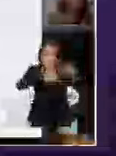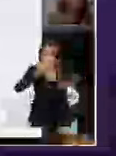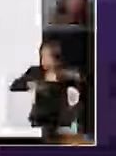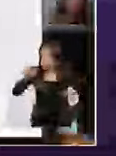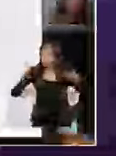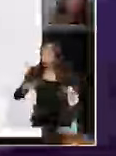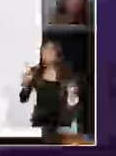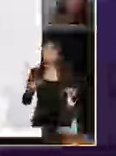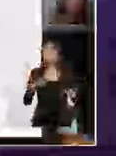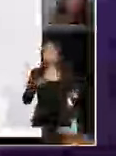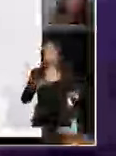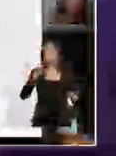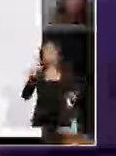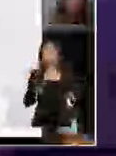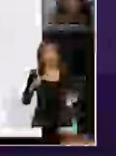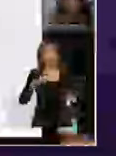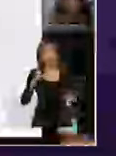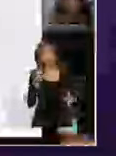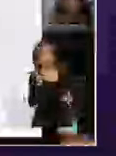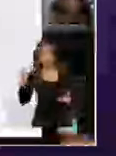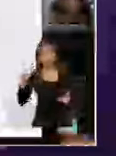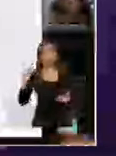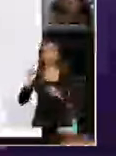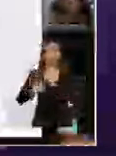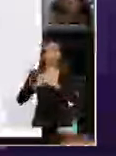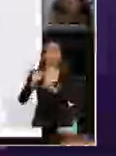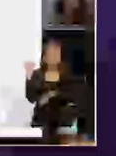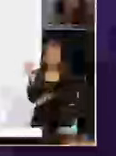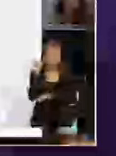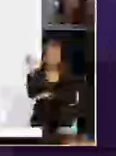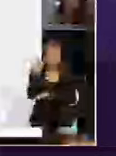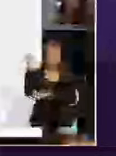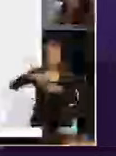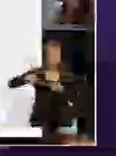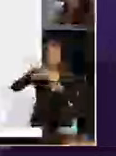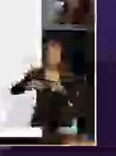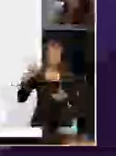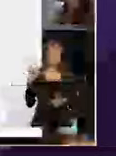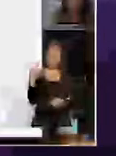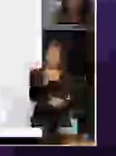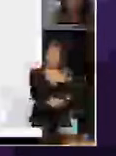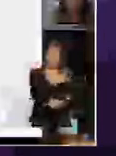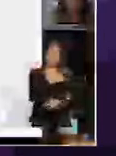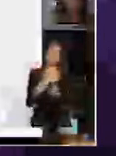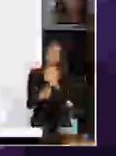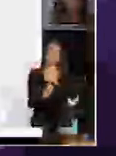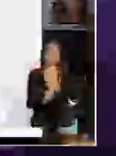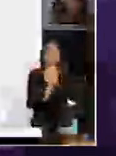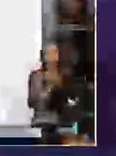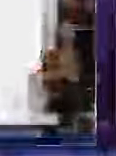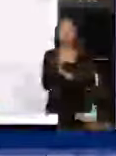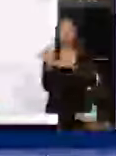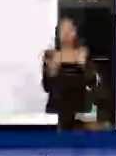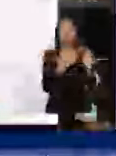enfrentando uma grave crise de saúde pública em meio à gama que apresentavam maiores índices de letalidade